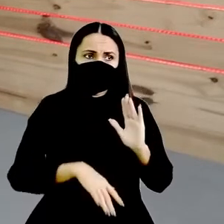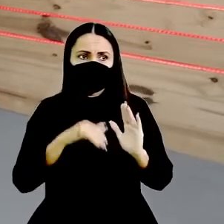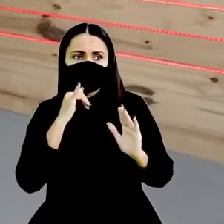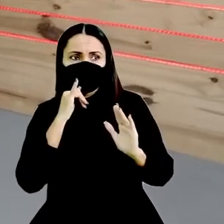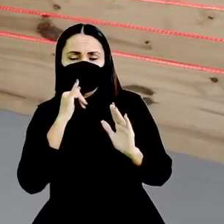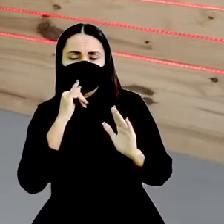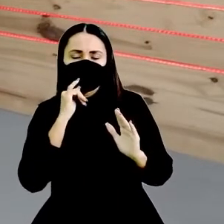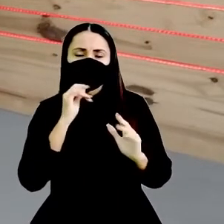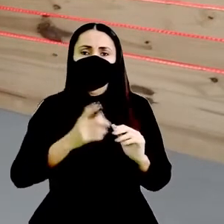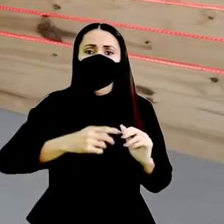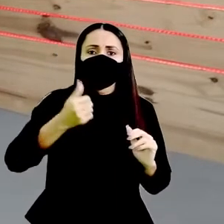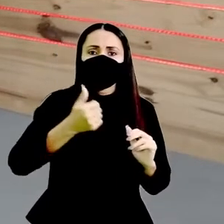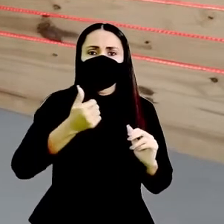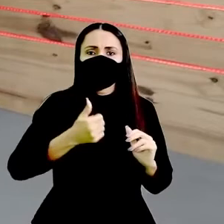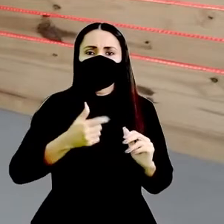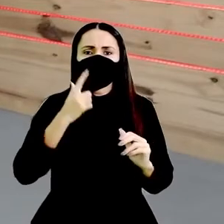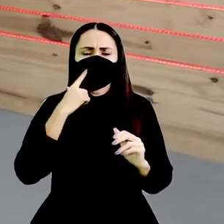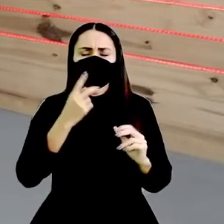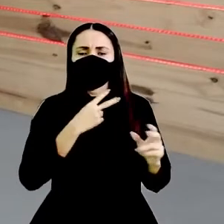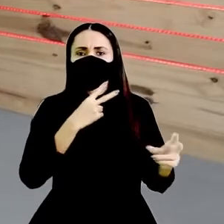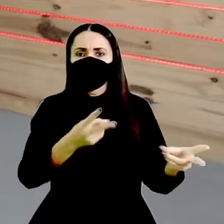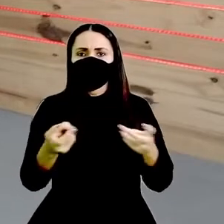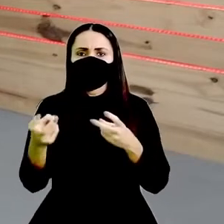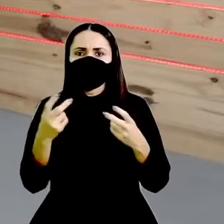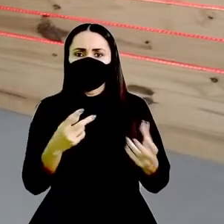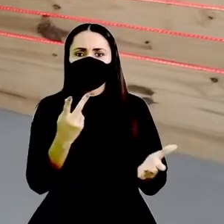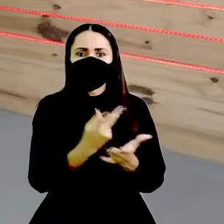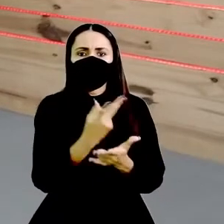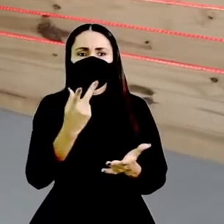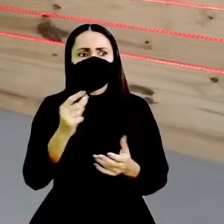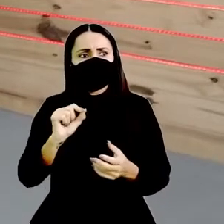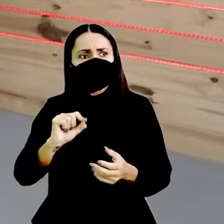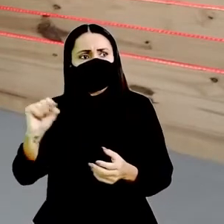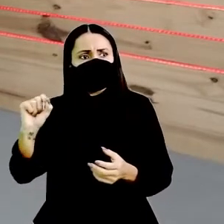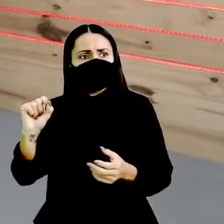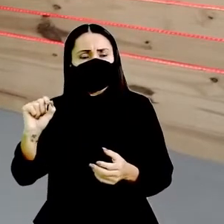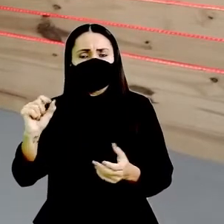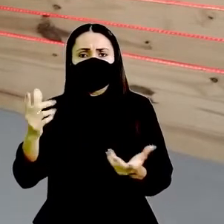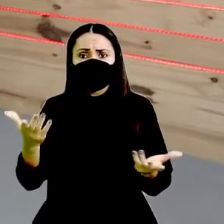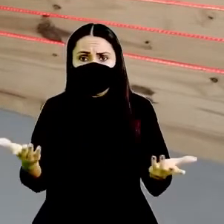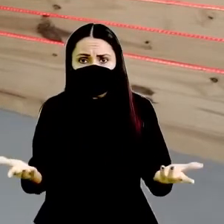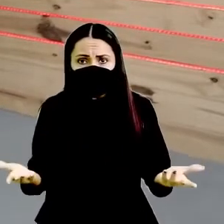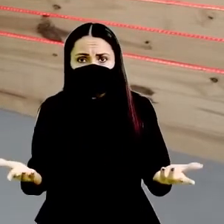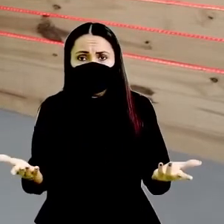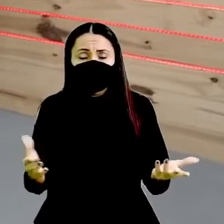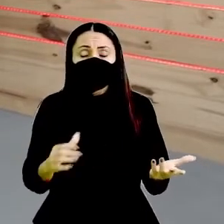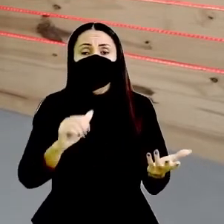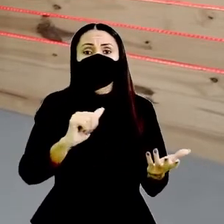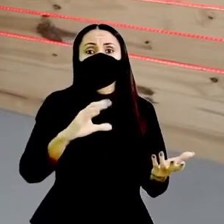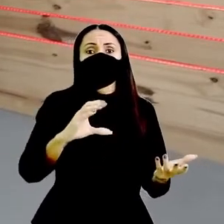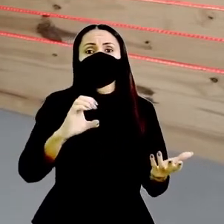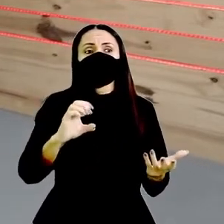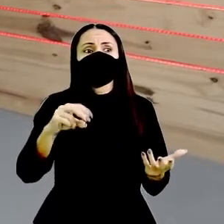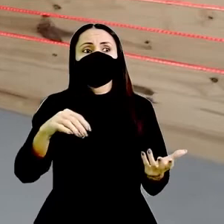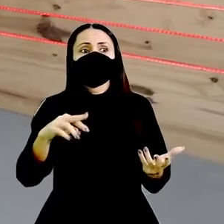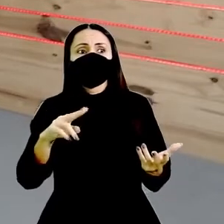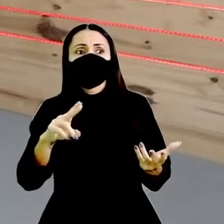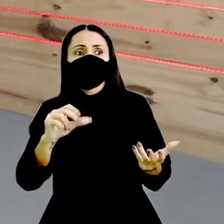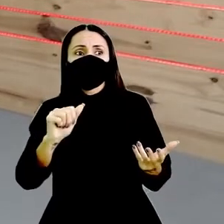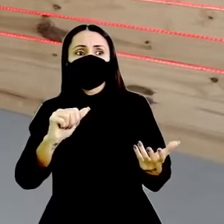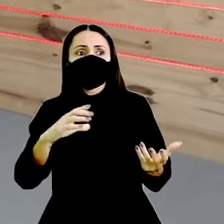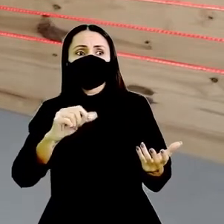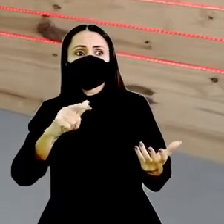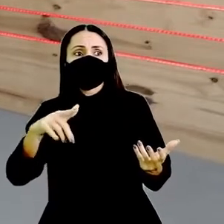a primeira coisa que um corretor percebe logo é um erro de acentuação. Vamos falar de acentuação Então, você gráfica não hoje. pode gente. de jeito nenhum errar